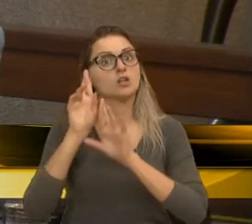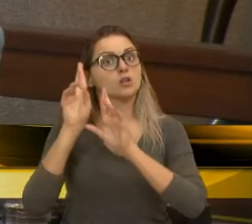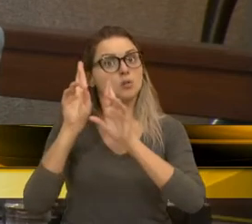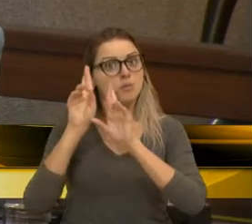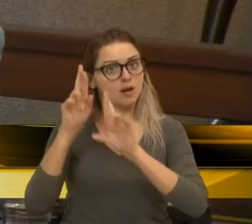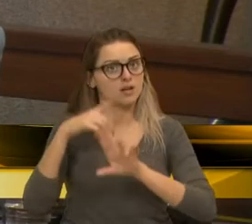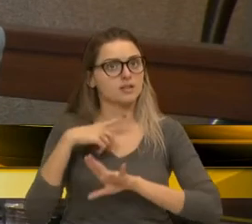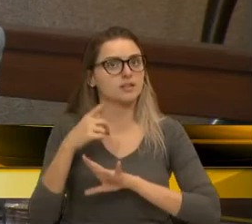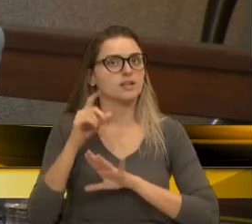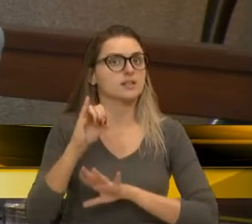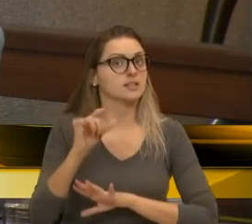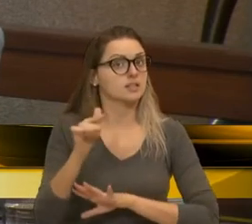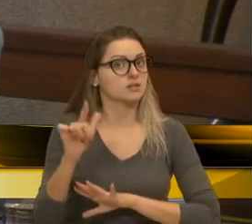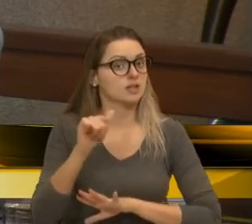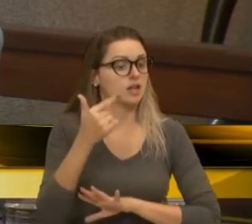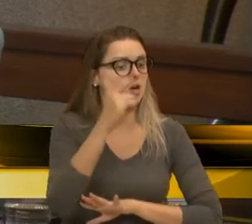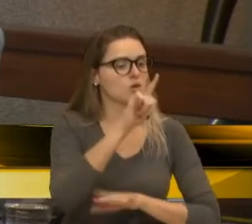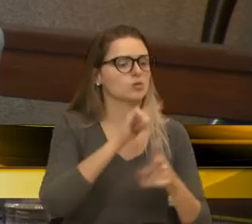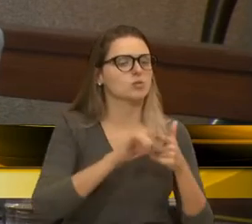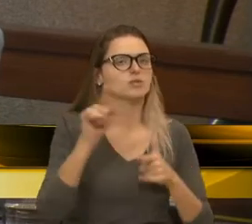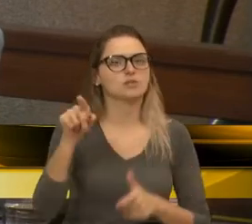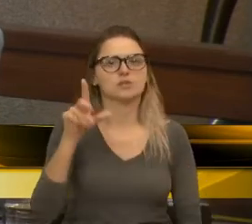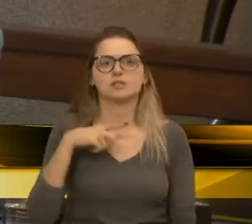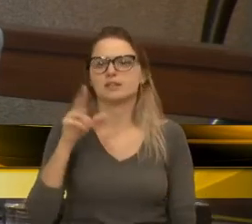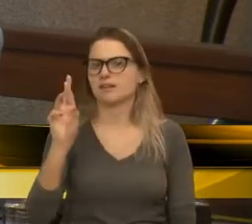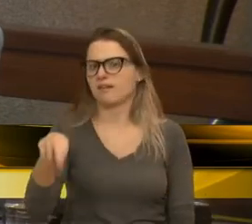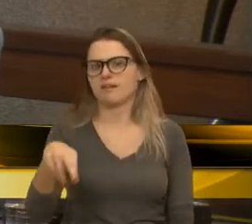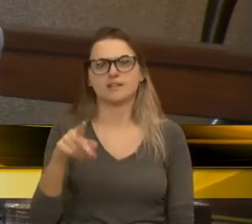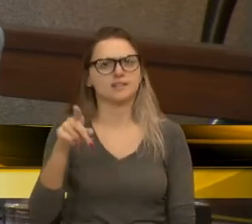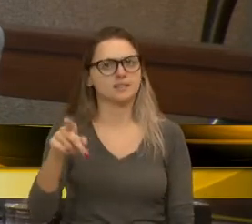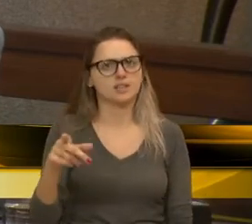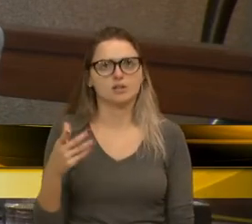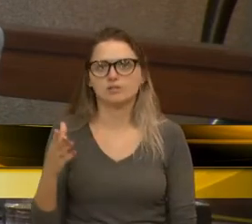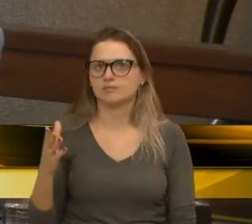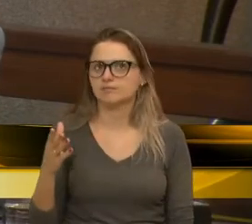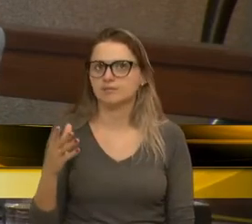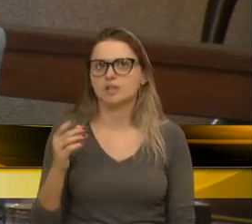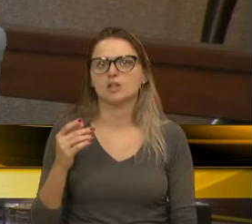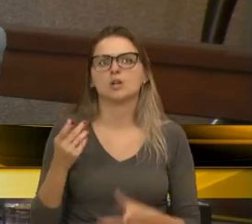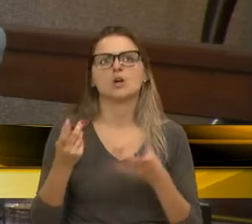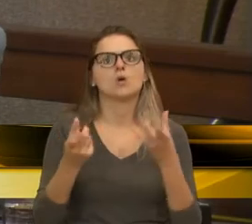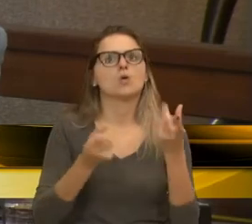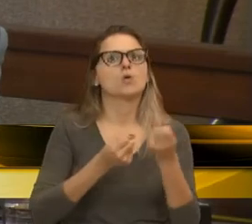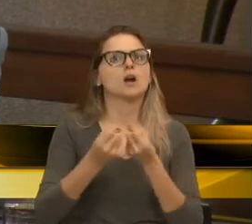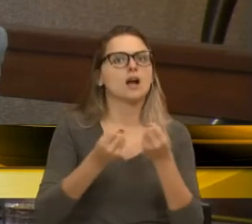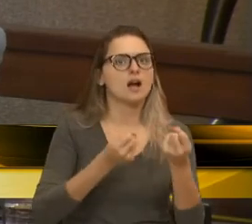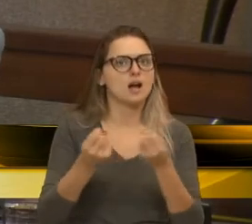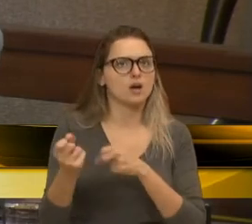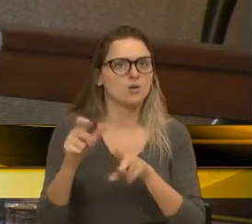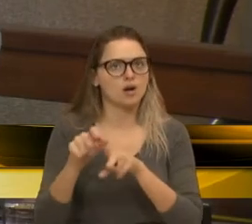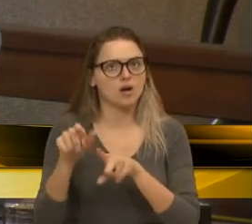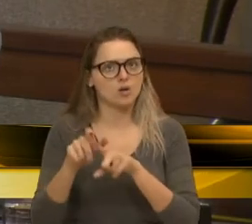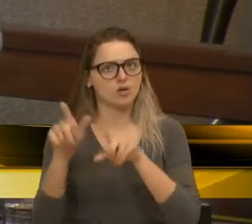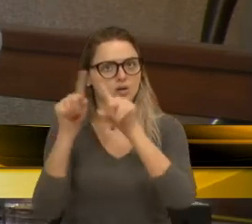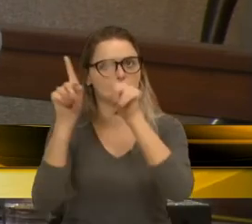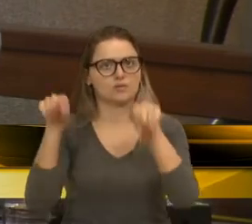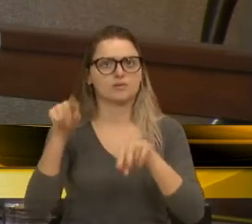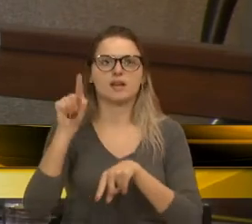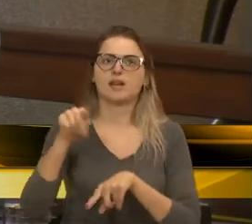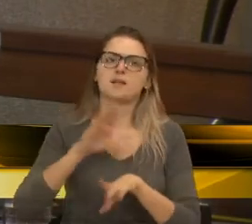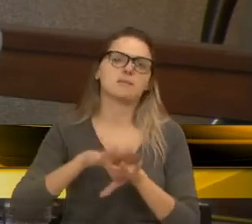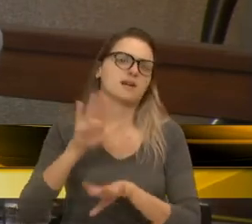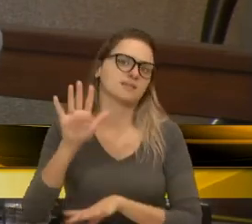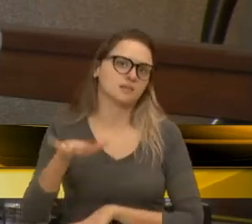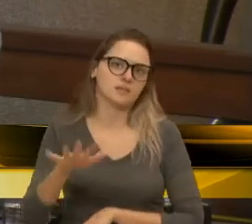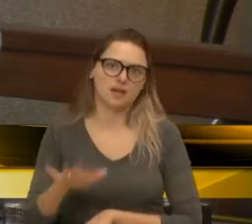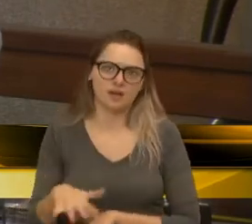outro grande problema. E Vossa Excelência tem toda a razão que o veículo locado do servidor é infinitamente mais